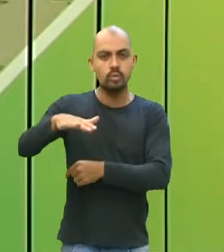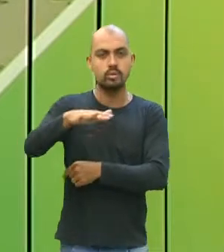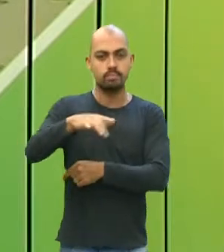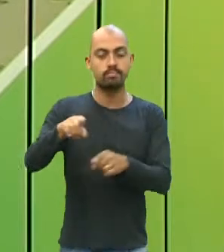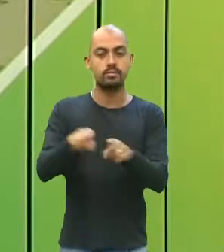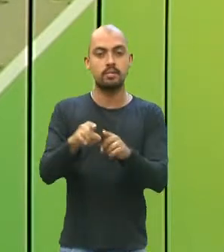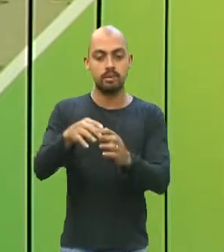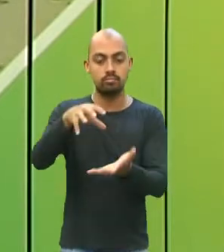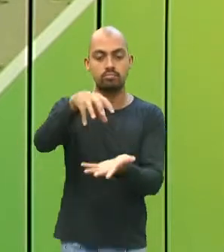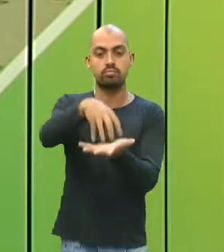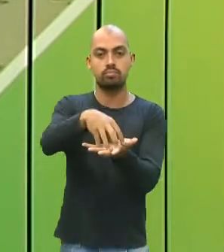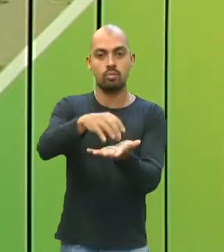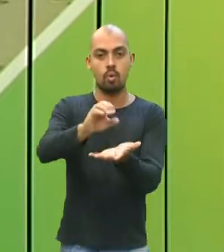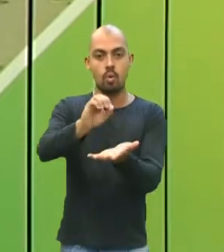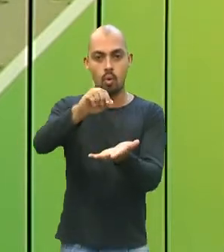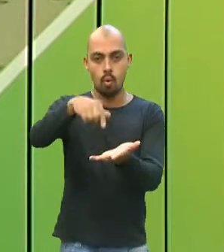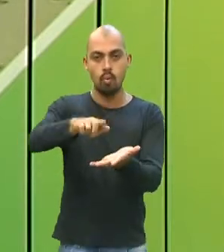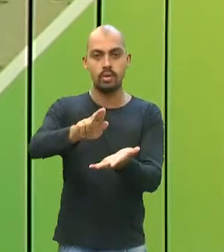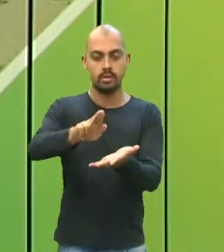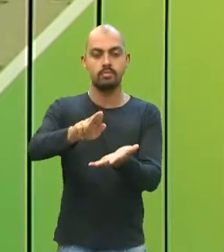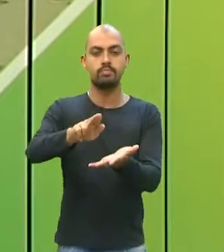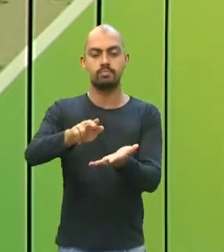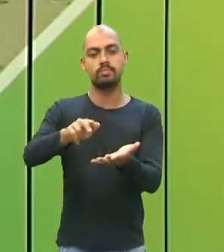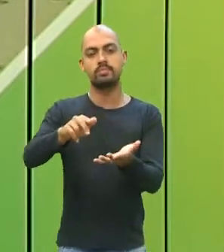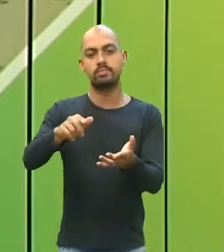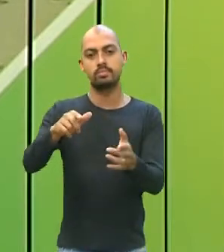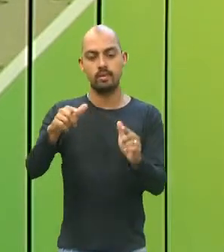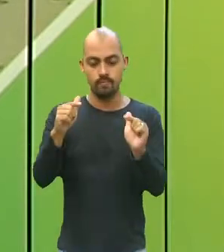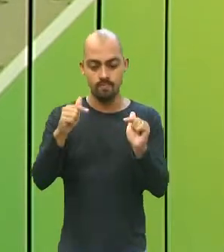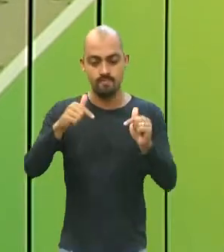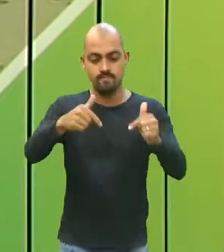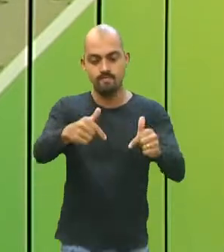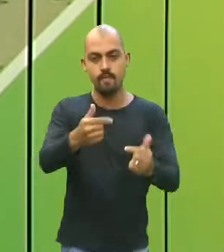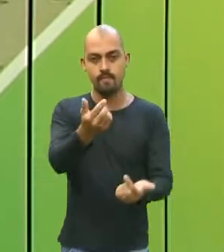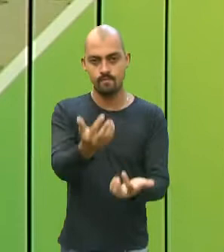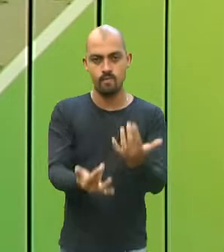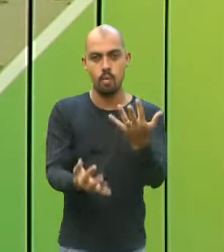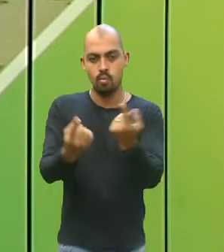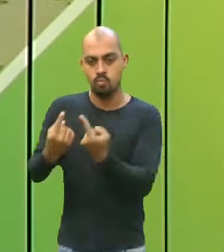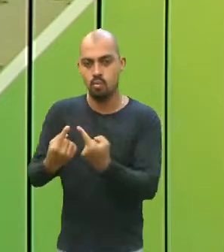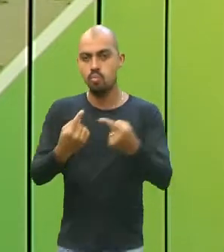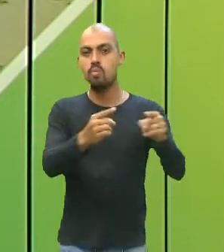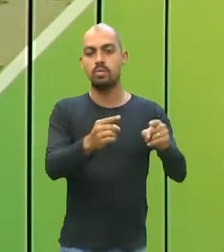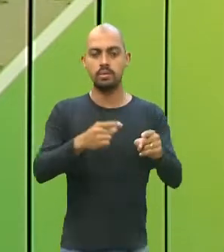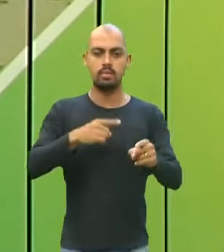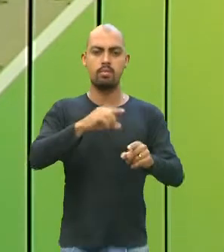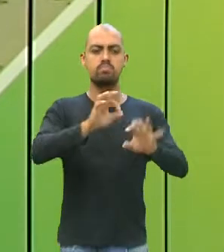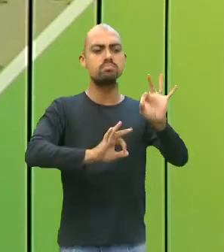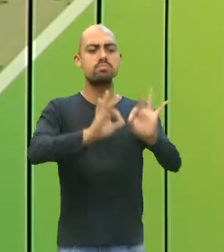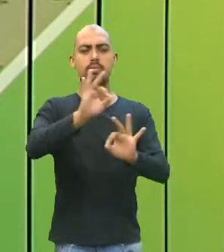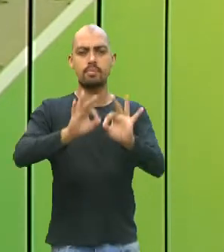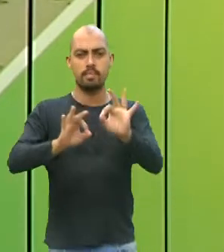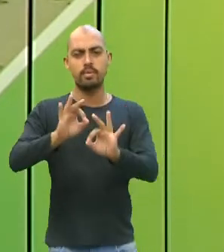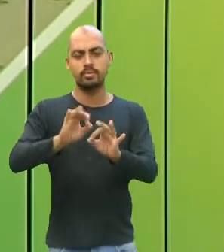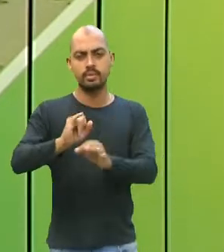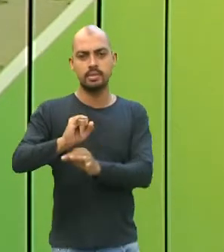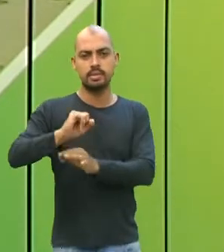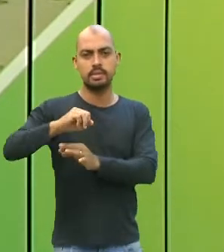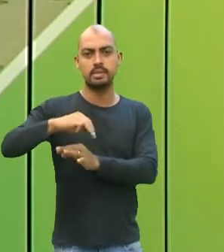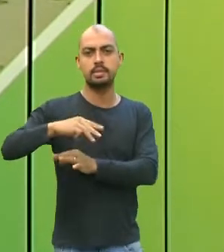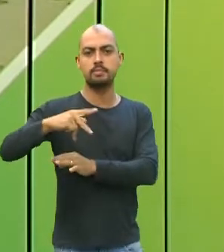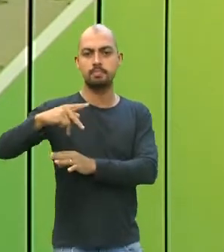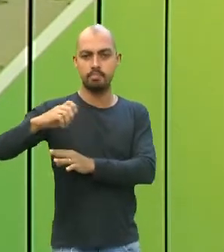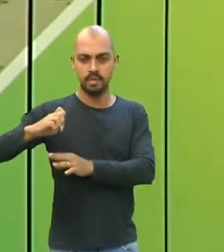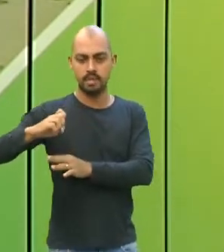e ONGs que atuam no Pantanal no combate aos focos de incêndio. De acordo com o programa de queimadas do INPE,